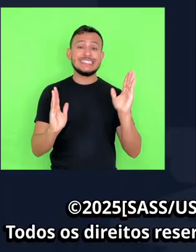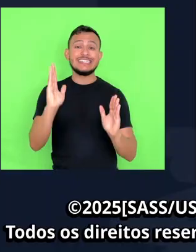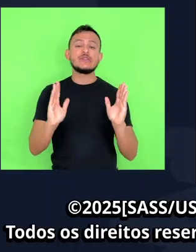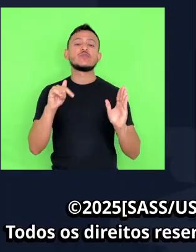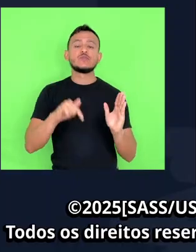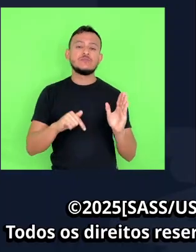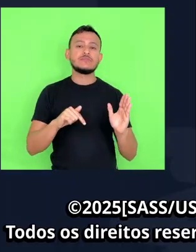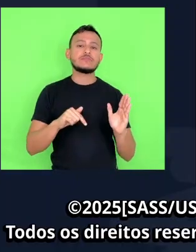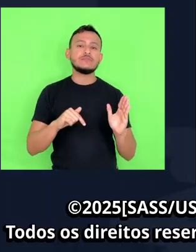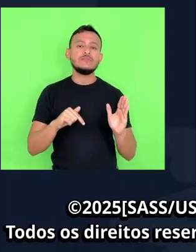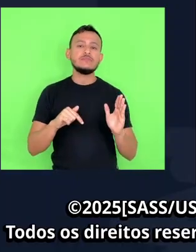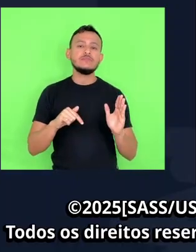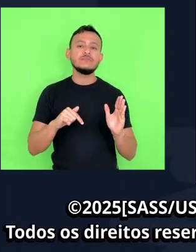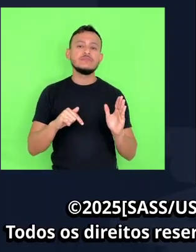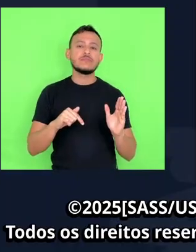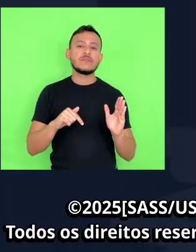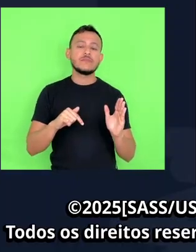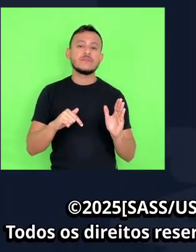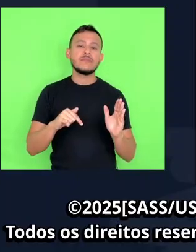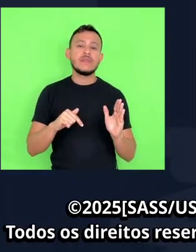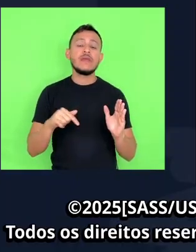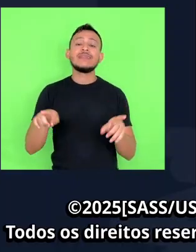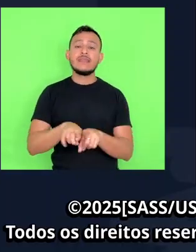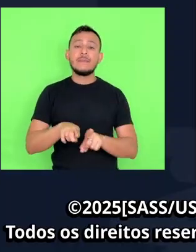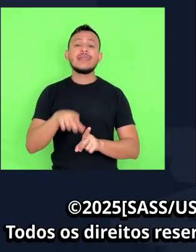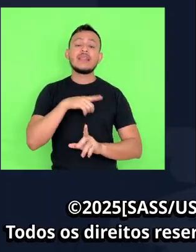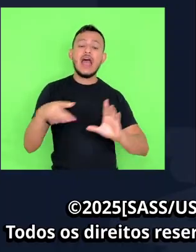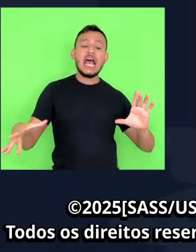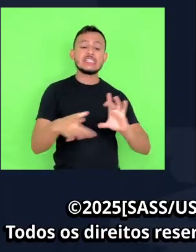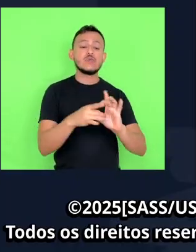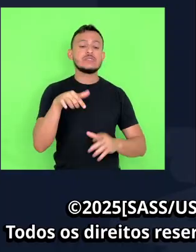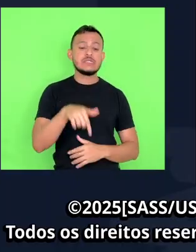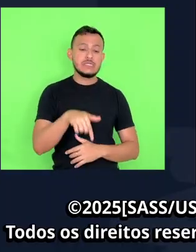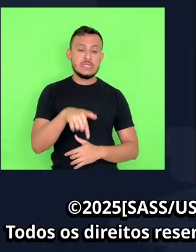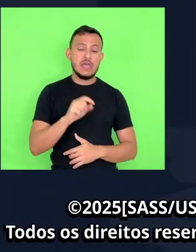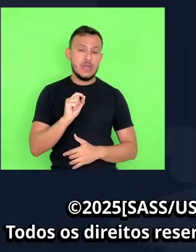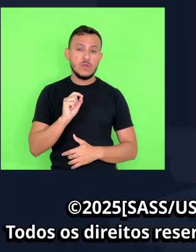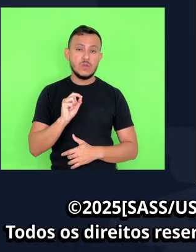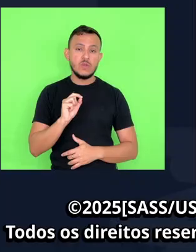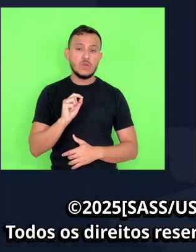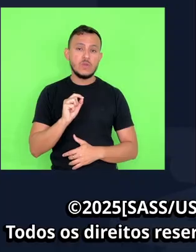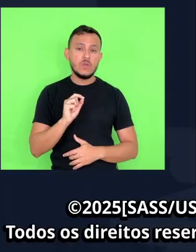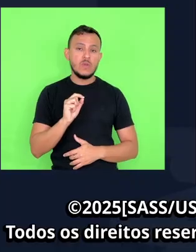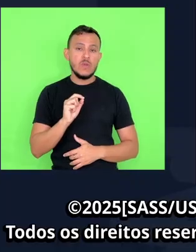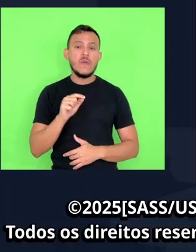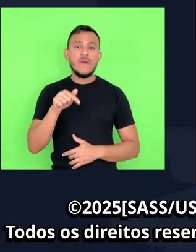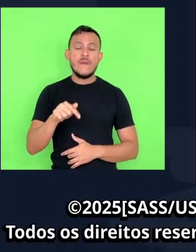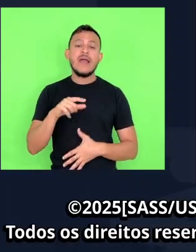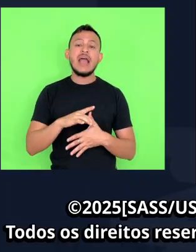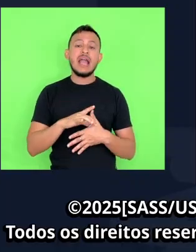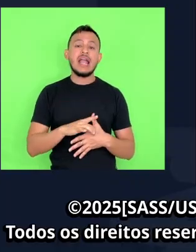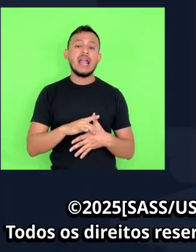falamos, nitrogênio na Terra, também está associado com as